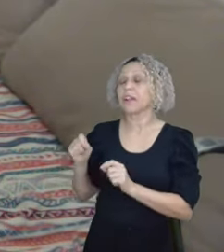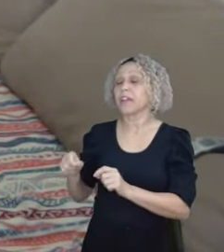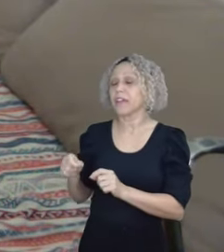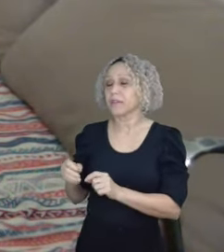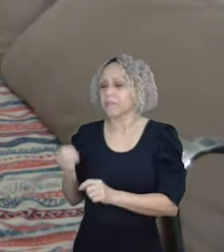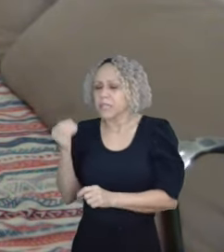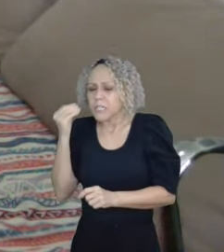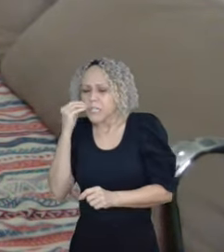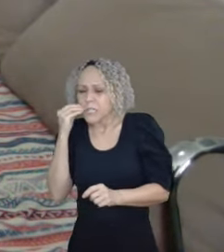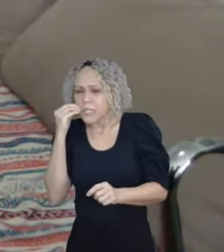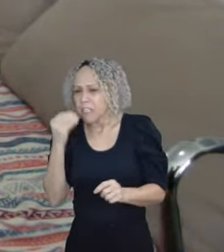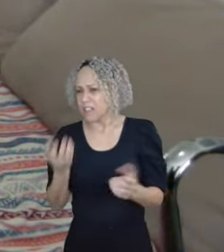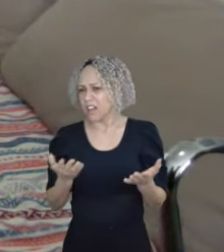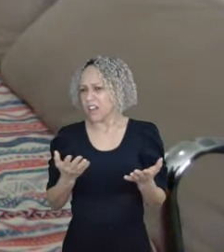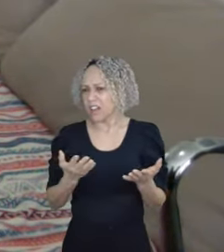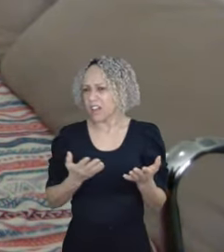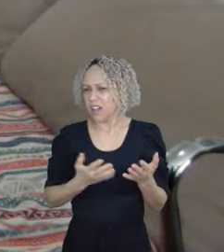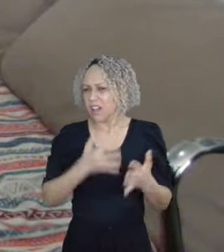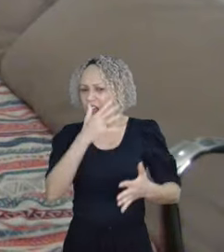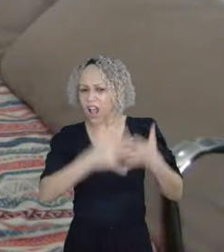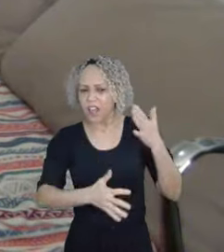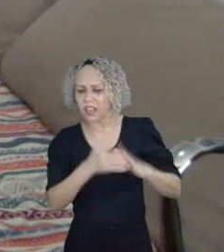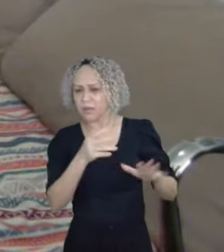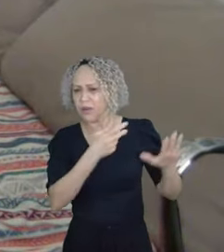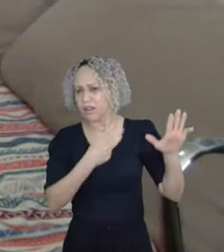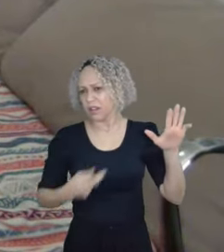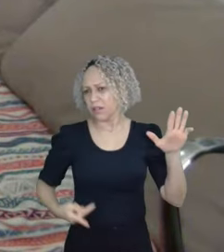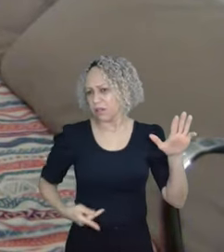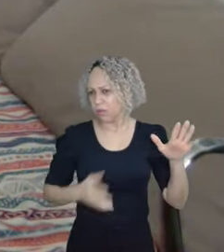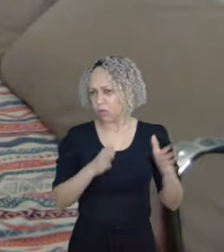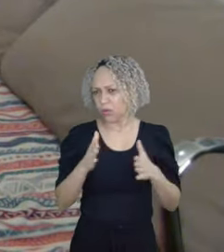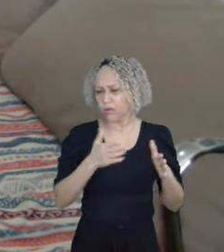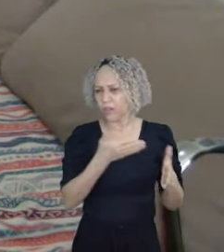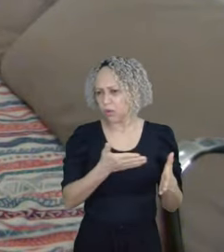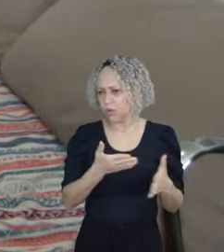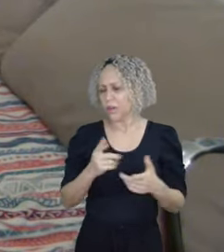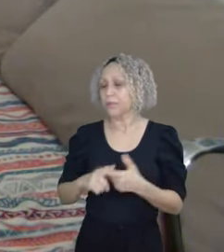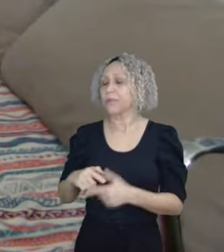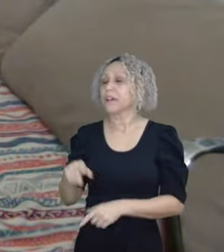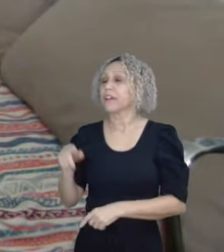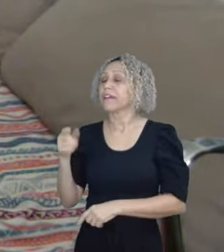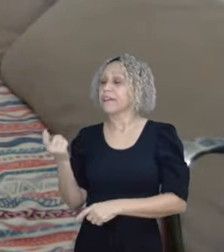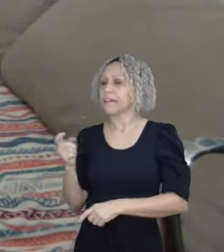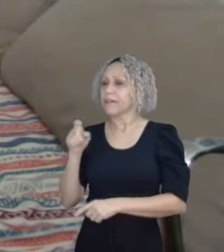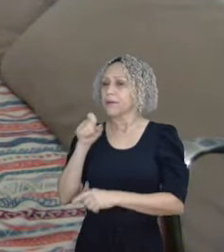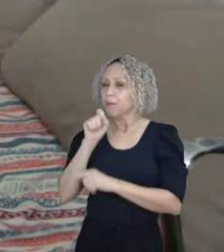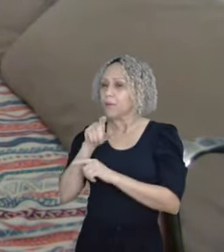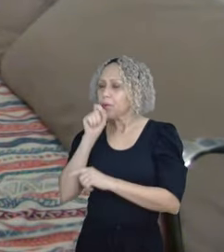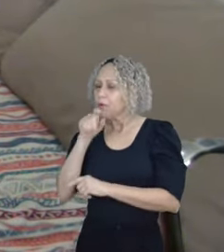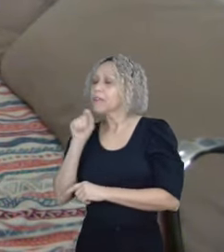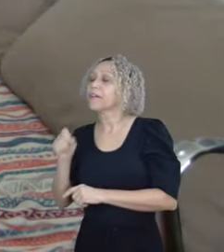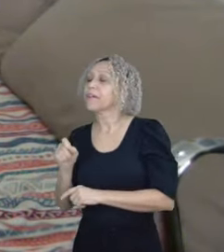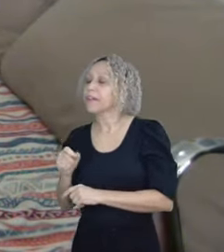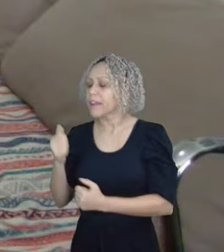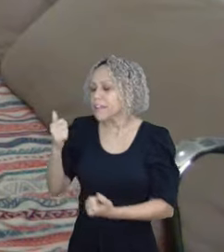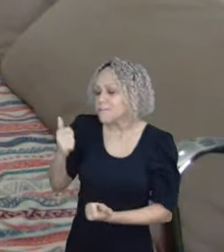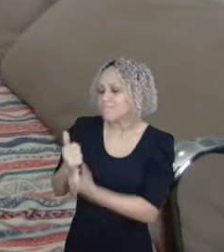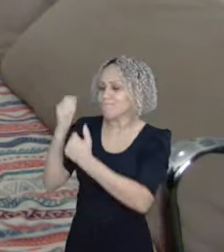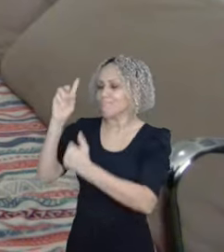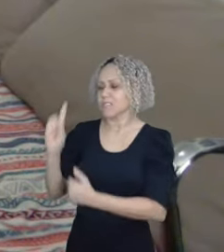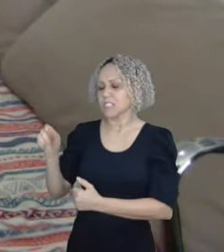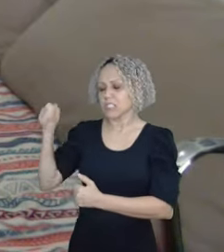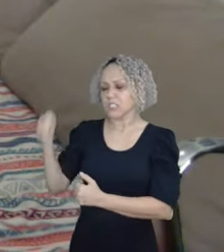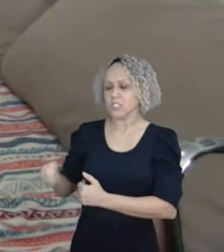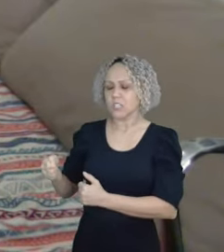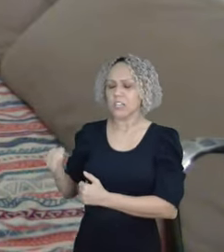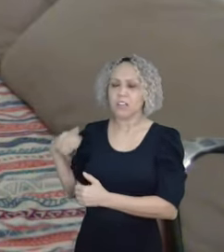transformou em um poderoso instrumento político para a extrema-direita, e isso não é de hoje. Ontem, o Moraes também